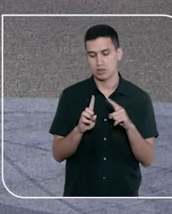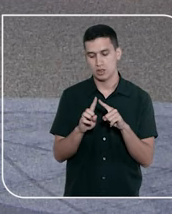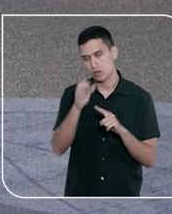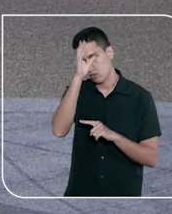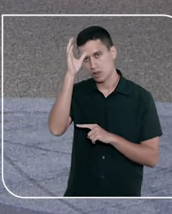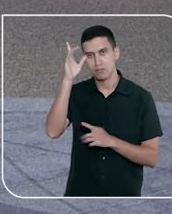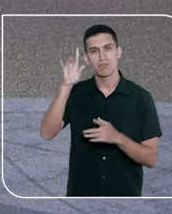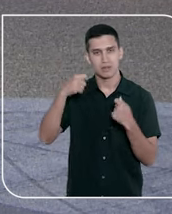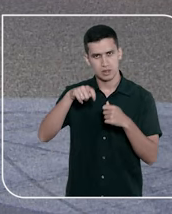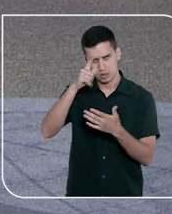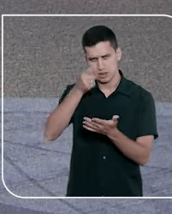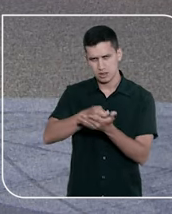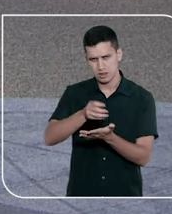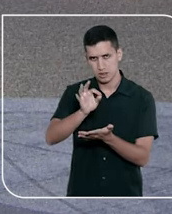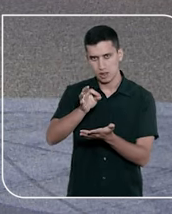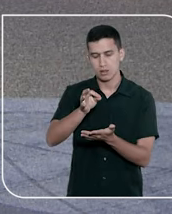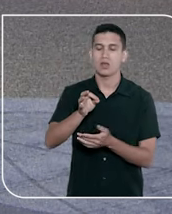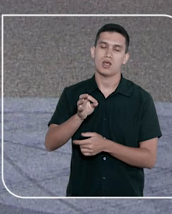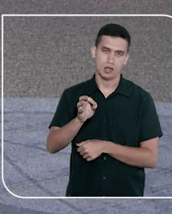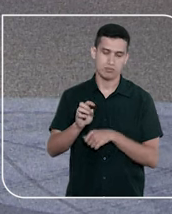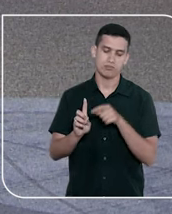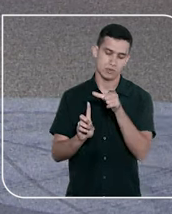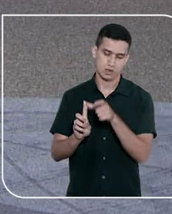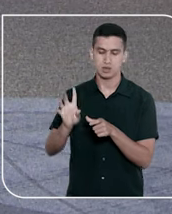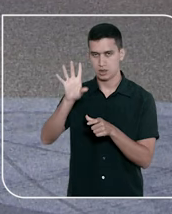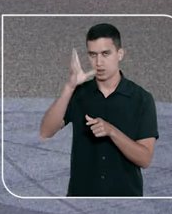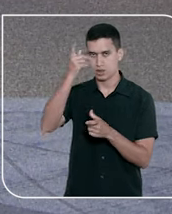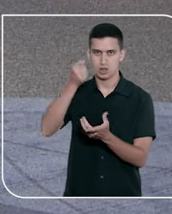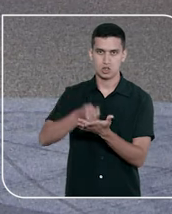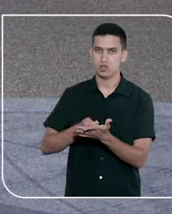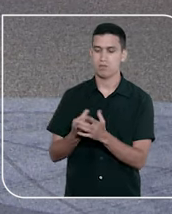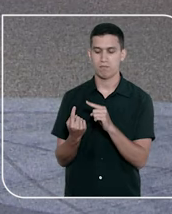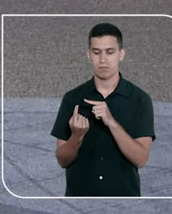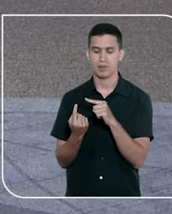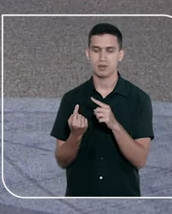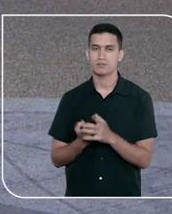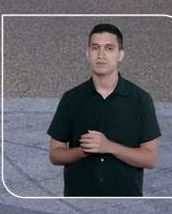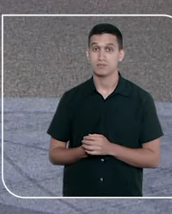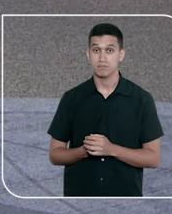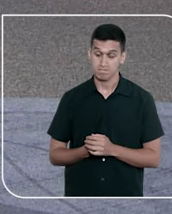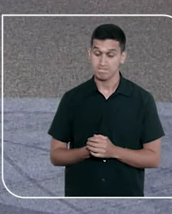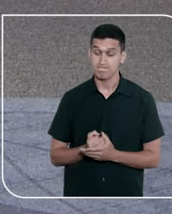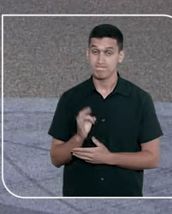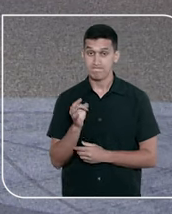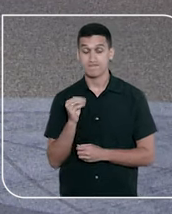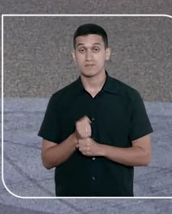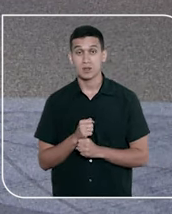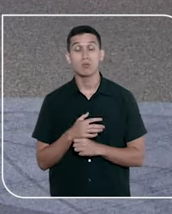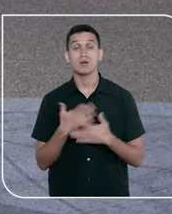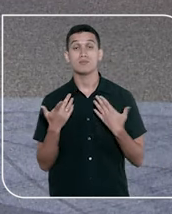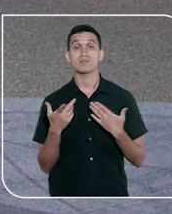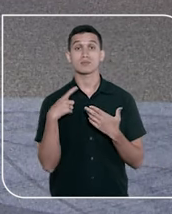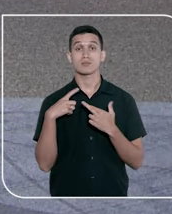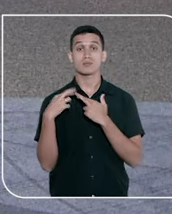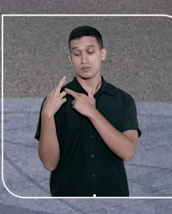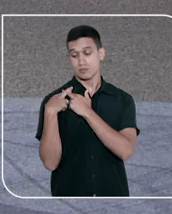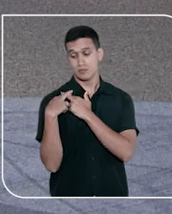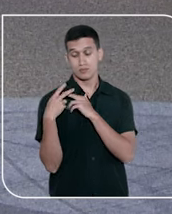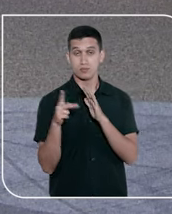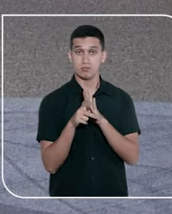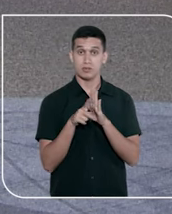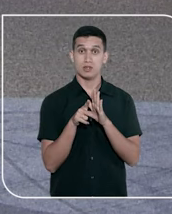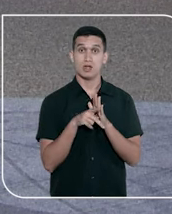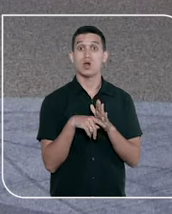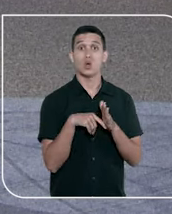daí. Sim, é uma opção do consumidor. Uhum. Doutor Ricardo, e qual seria a responsabilidade das agências de